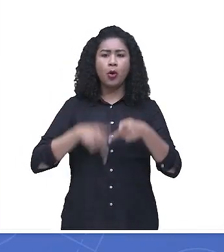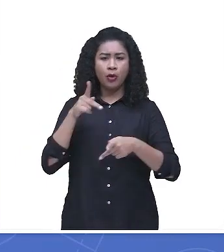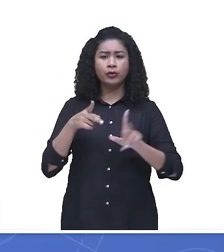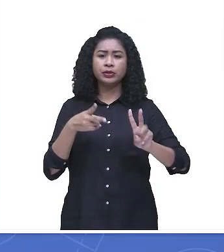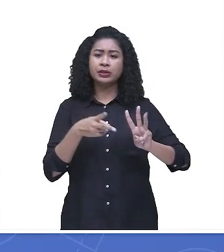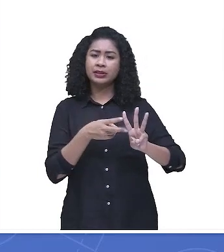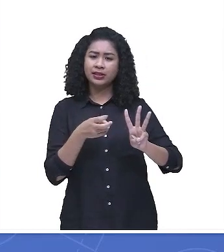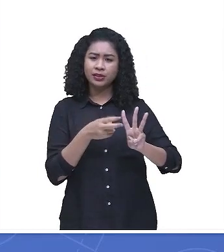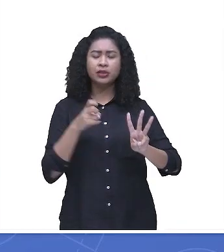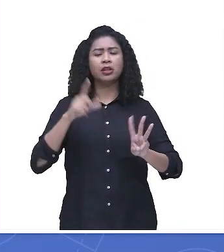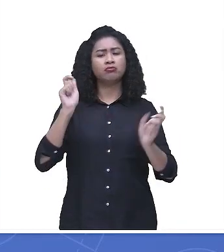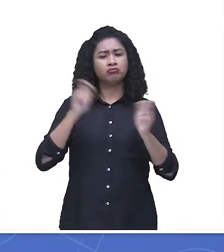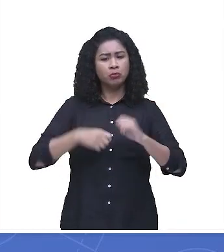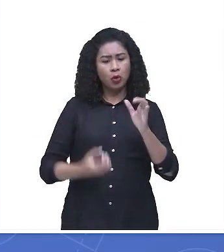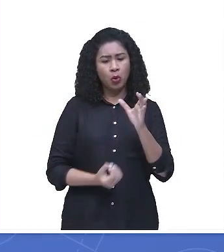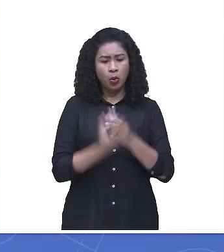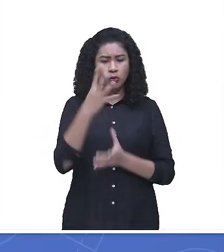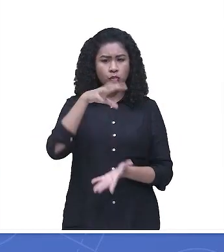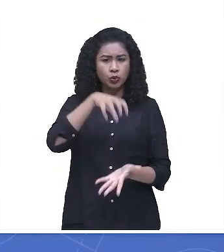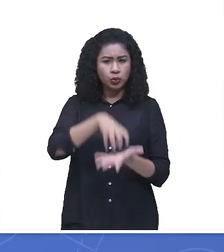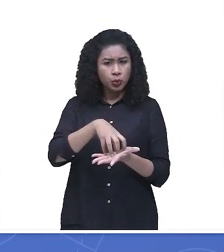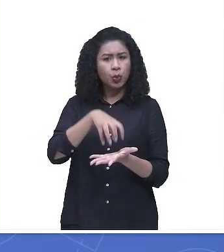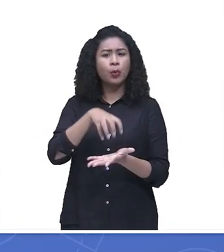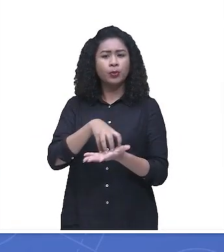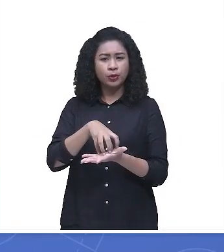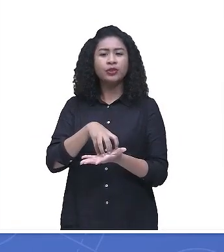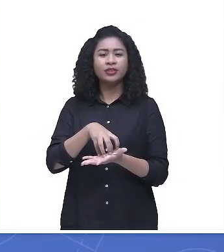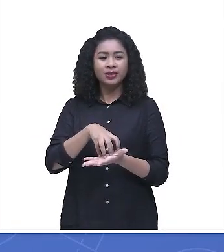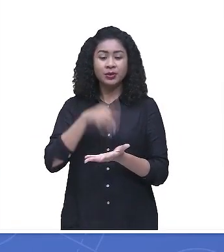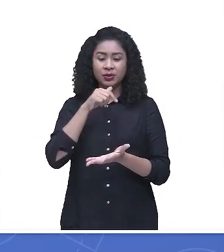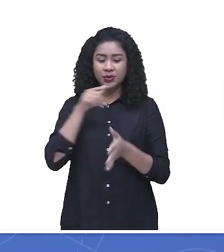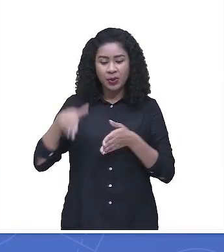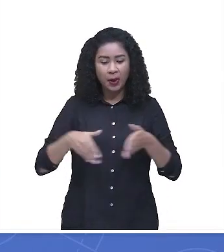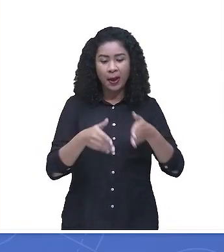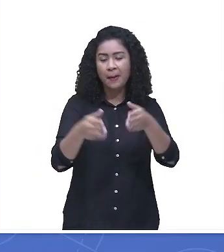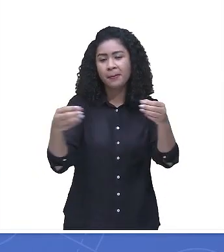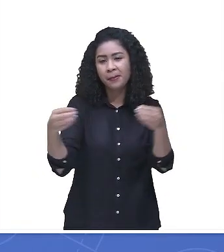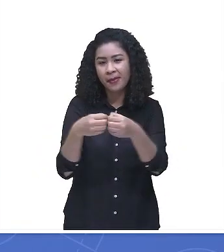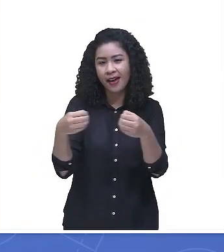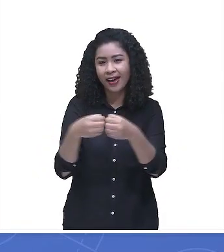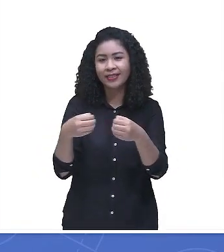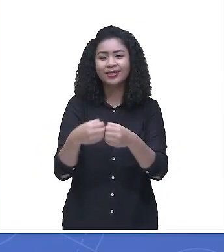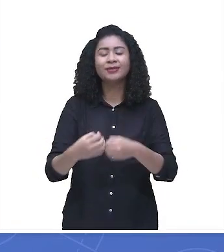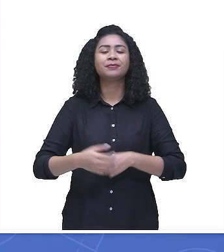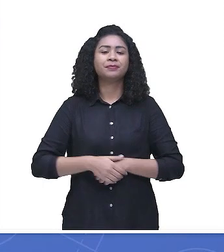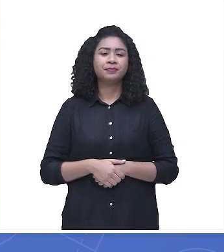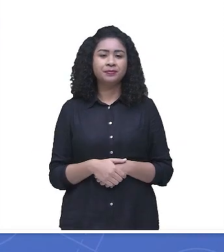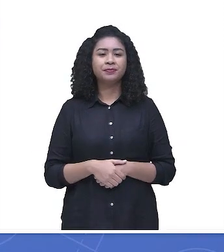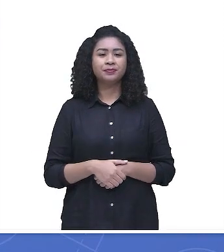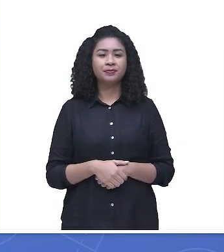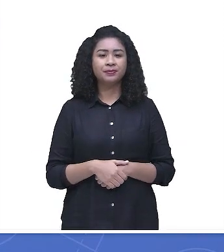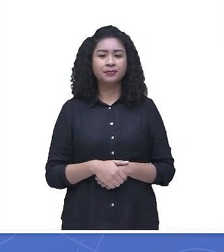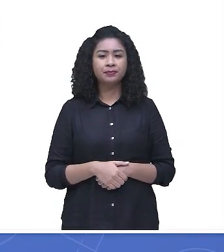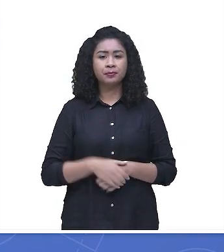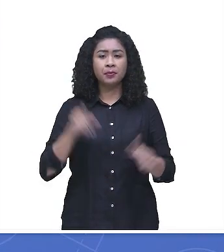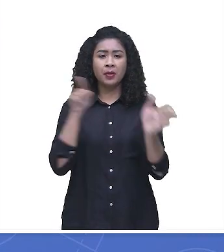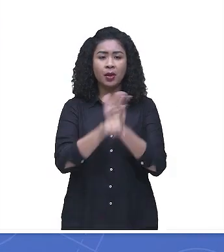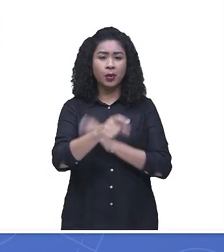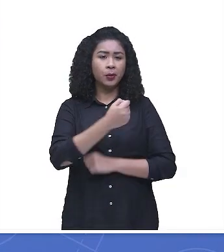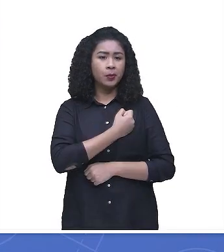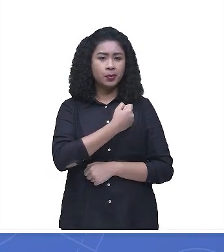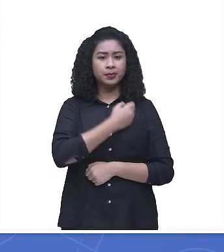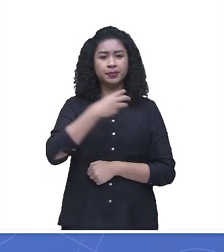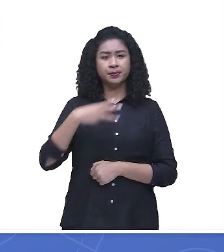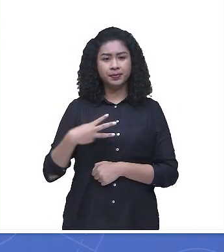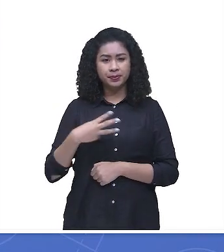aonde? Vão construir seus grupos aonde? Nas margens dos grandes rios, não é verdade? Vamos agora à terceira, então? Hammurabi,